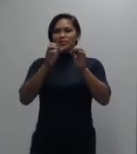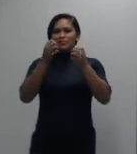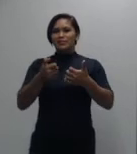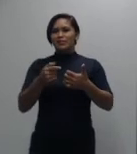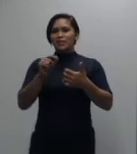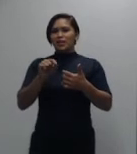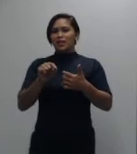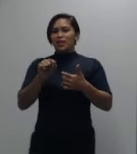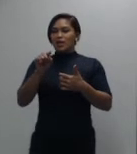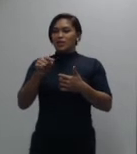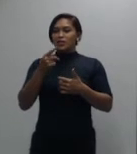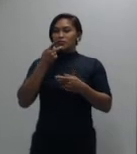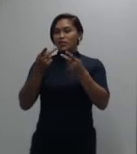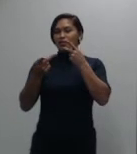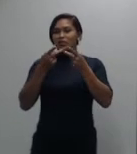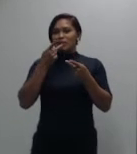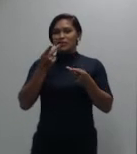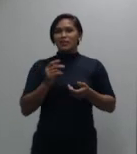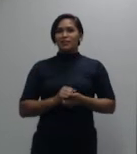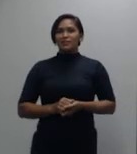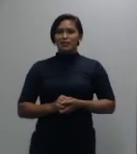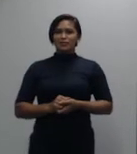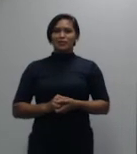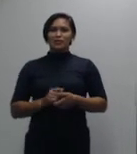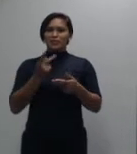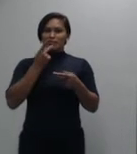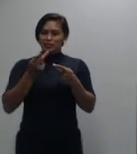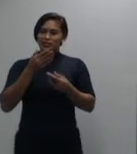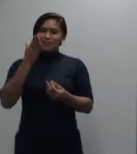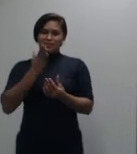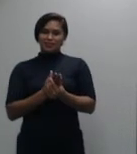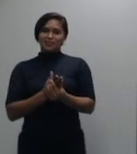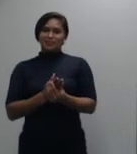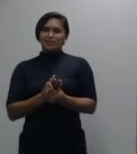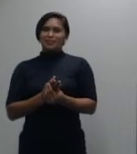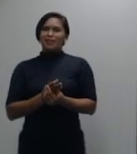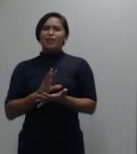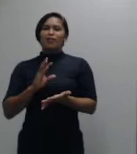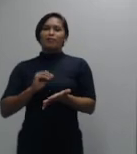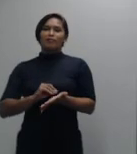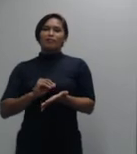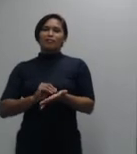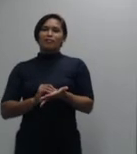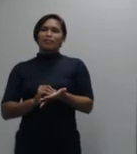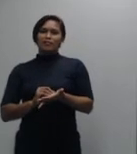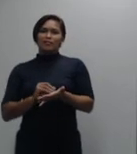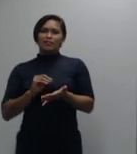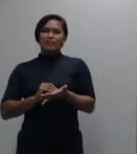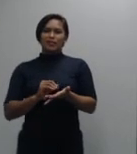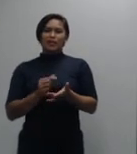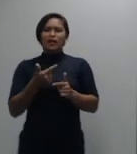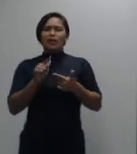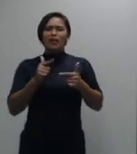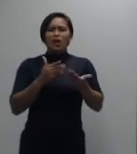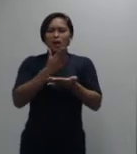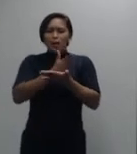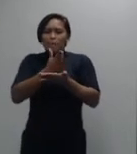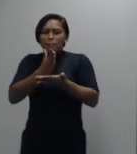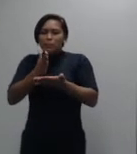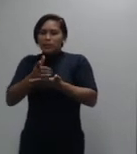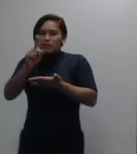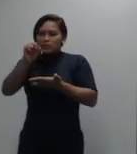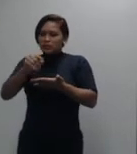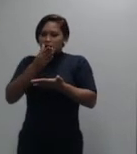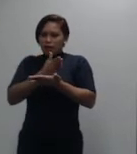está dito na no processo faltariam alguma algumas algumas parcelas atrasada